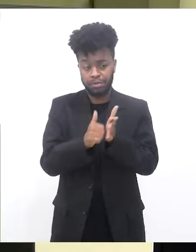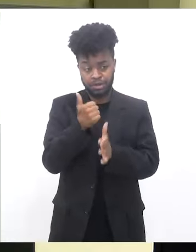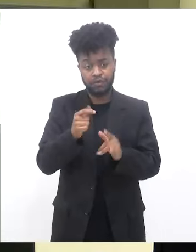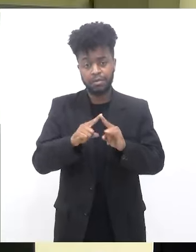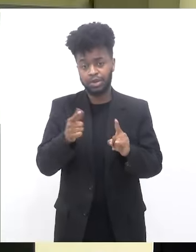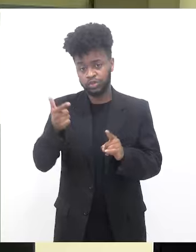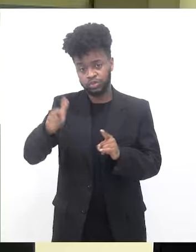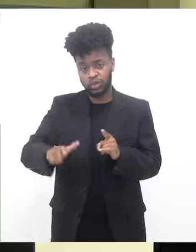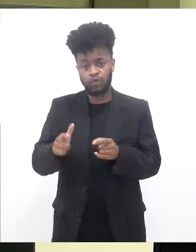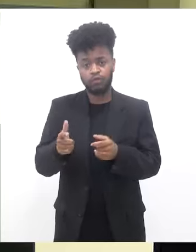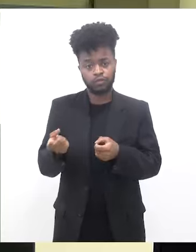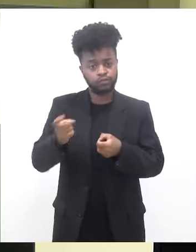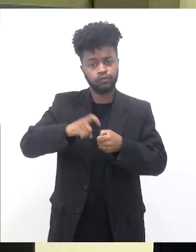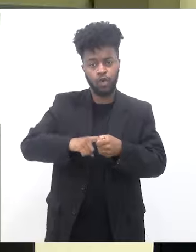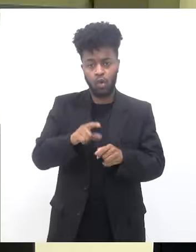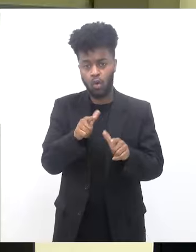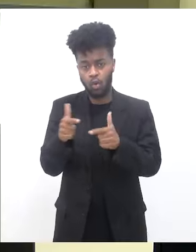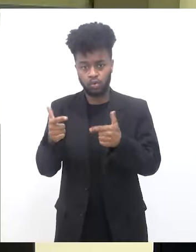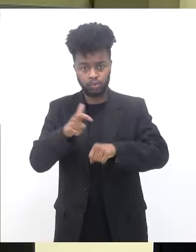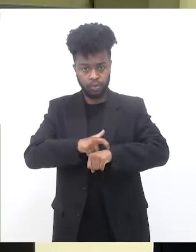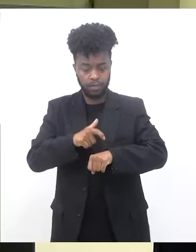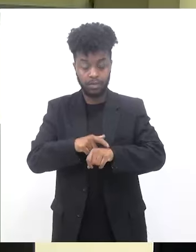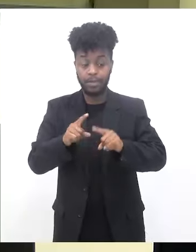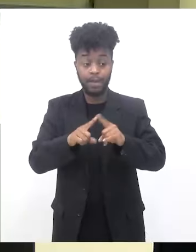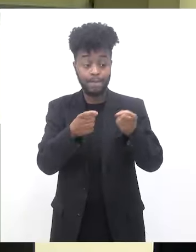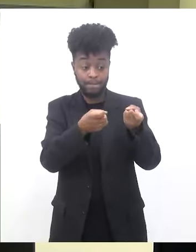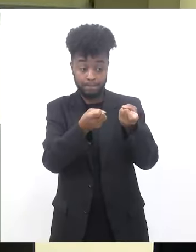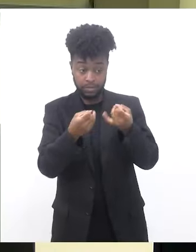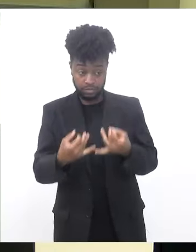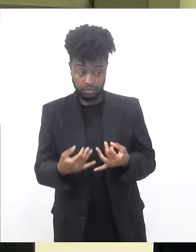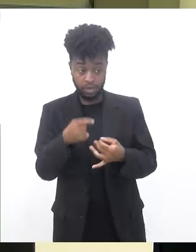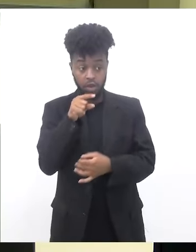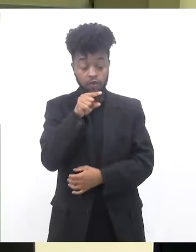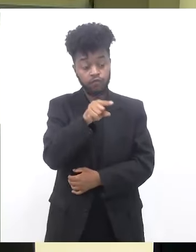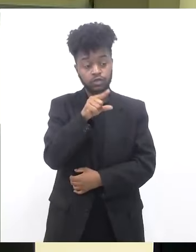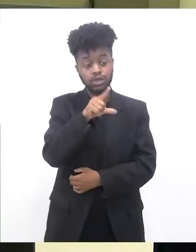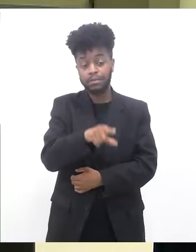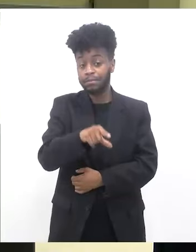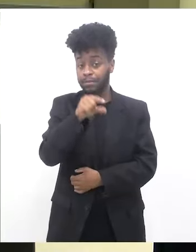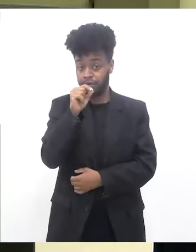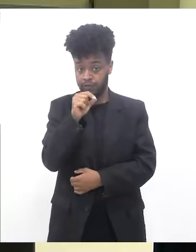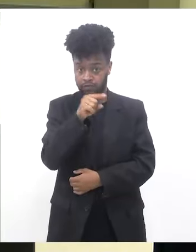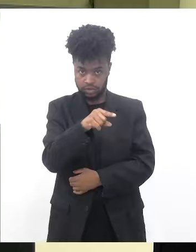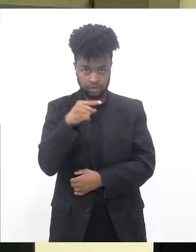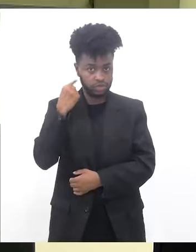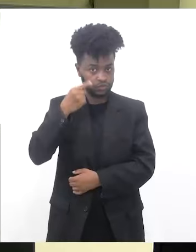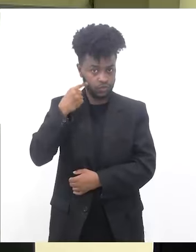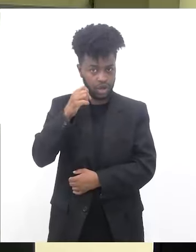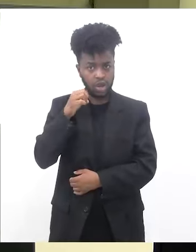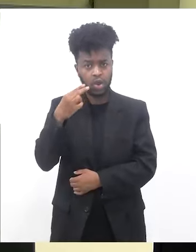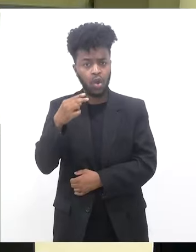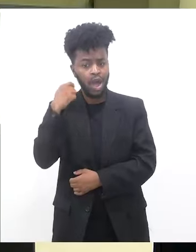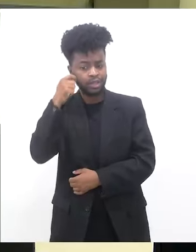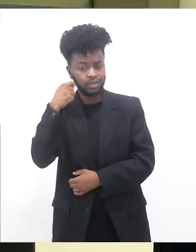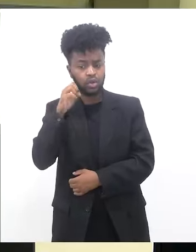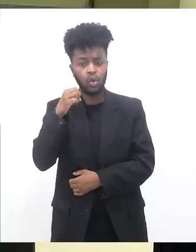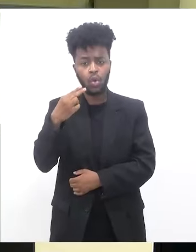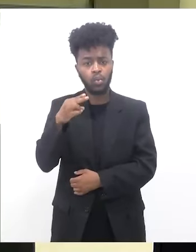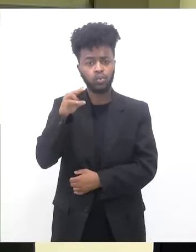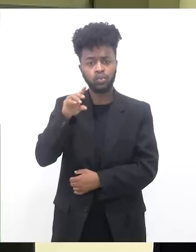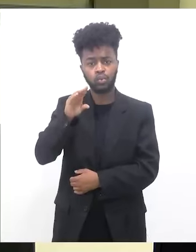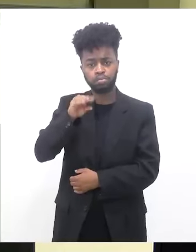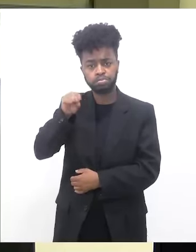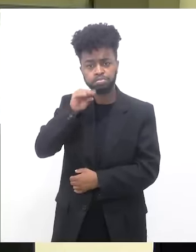muitas vezes aqui no nosso debate-papo. Me conta uma coisa, você é advogada, atriz e dubladora.